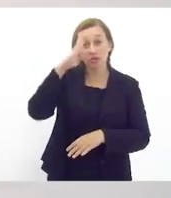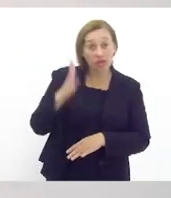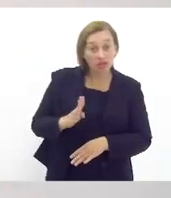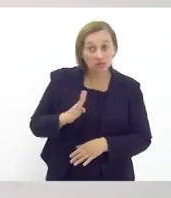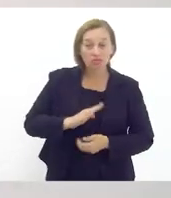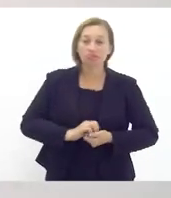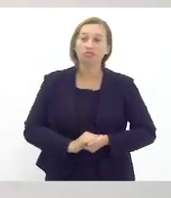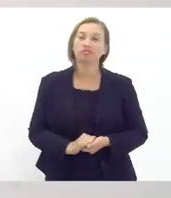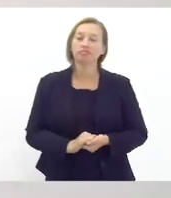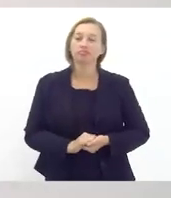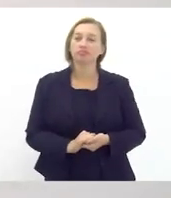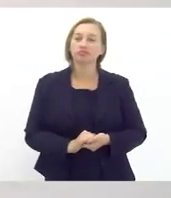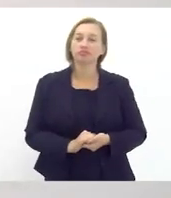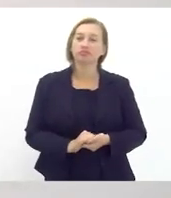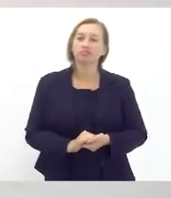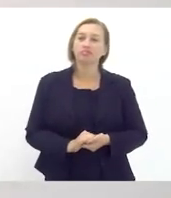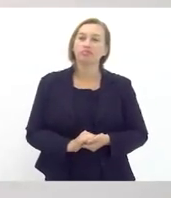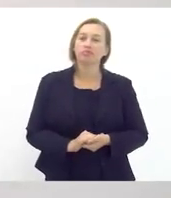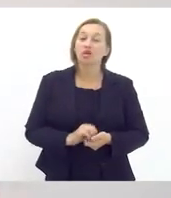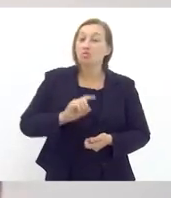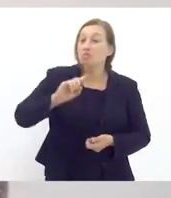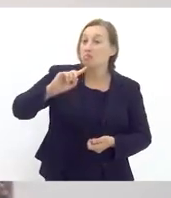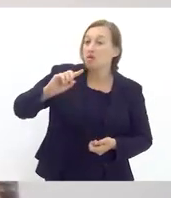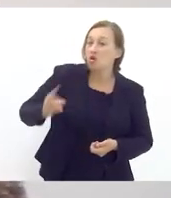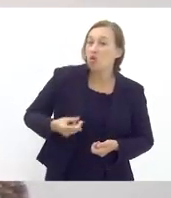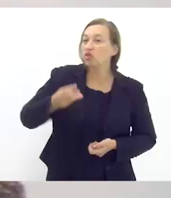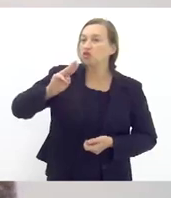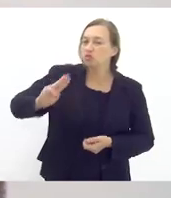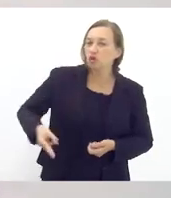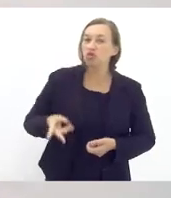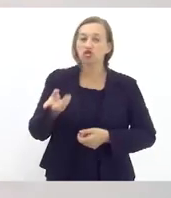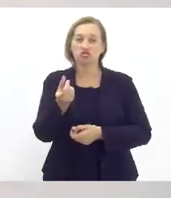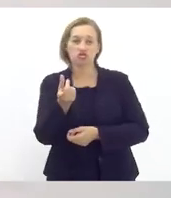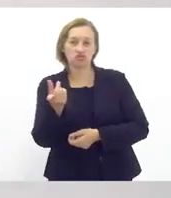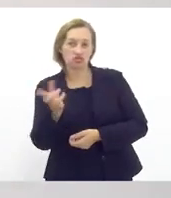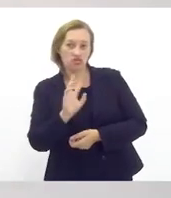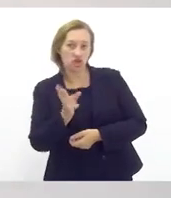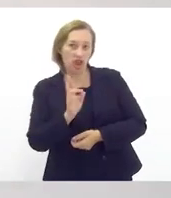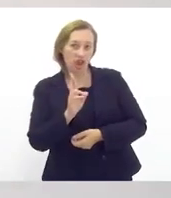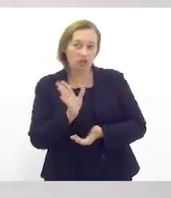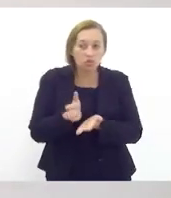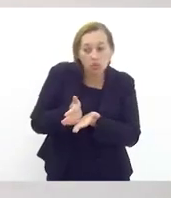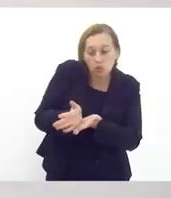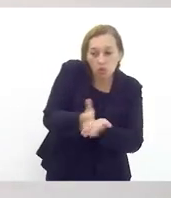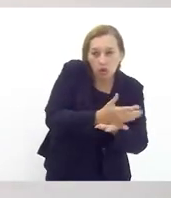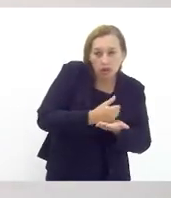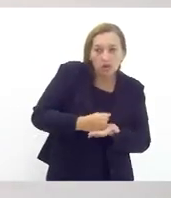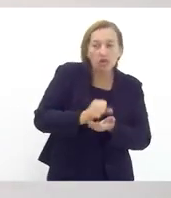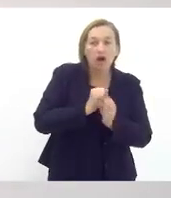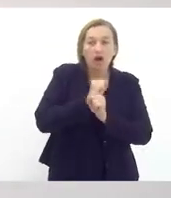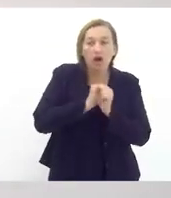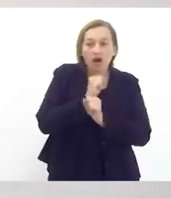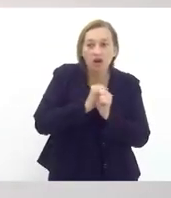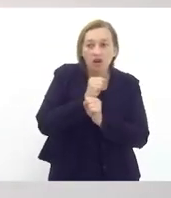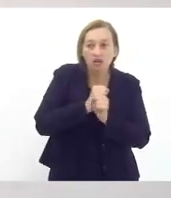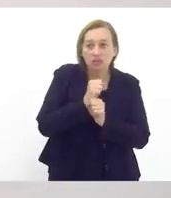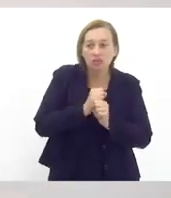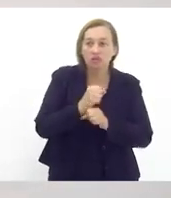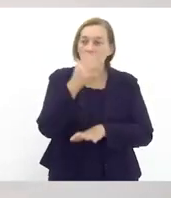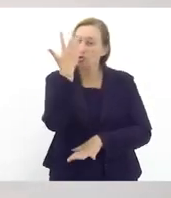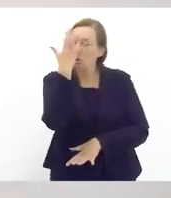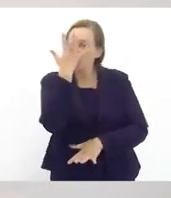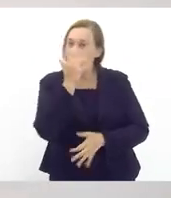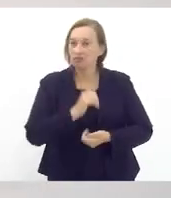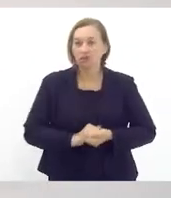não é os milhões e milhões de reais que são arrecadados todos os anos com o carnaval